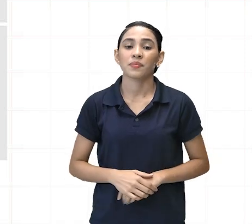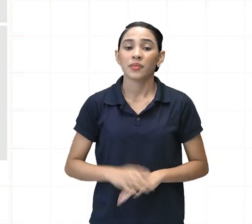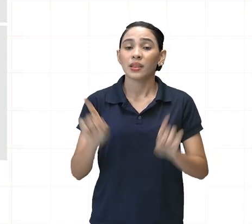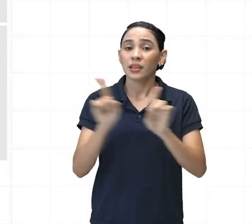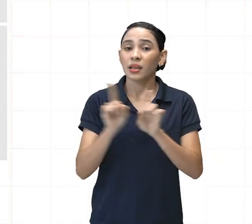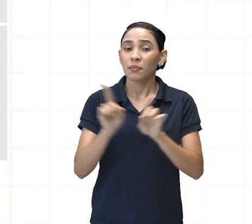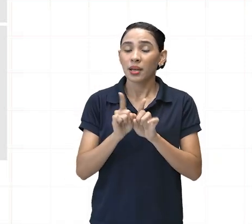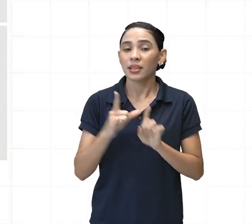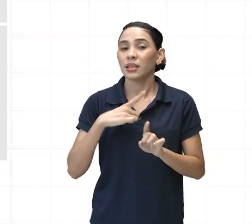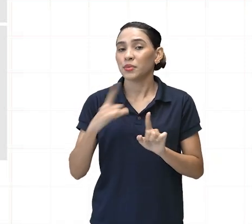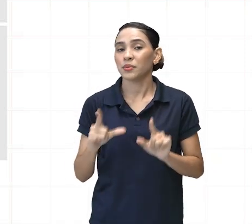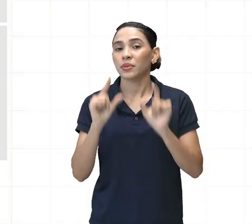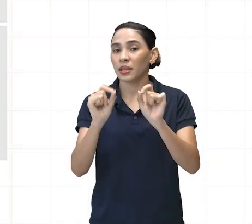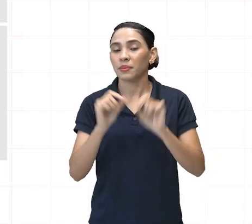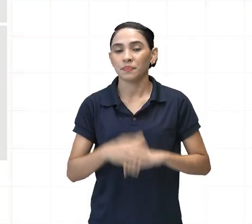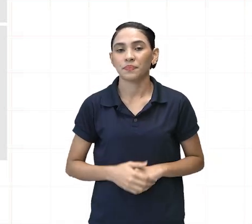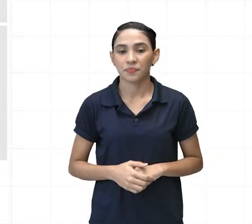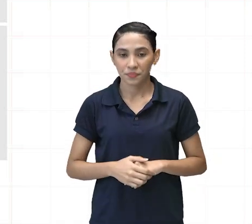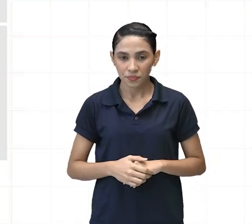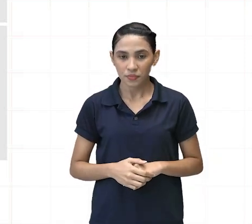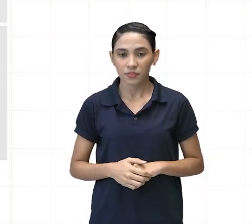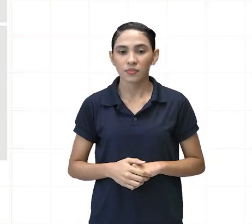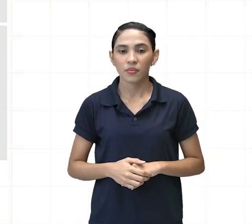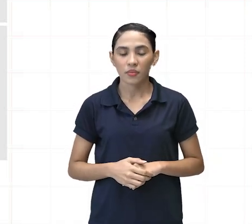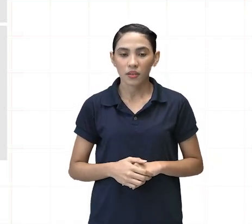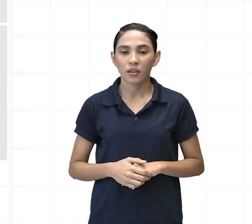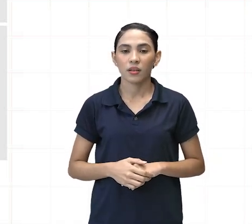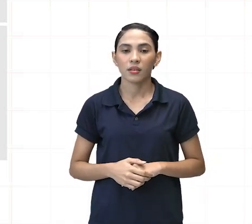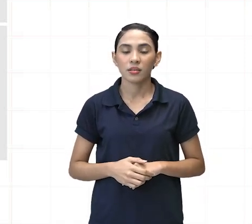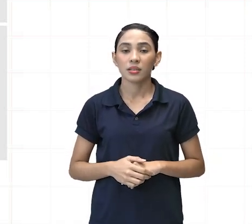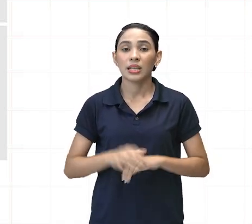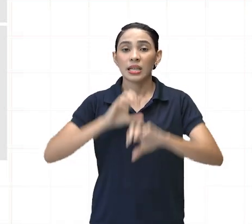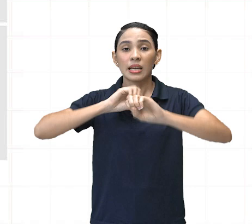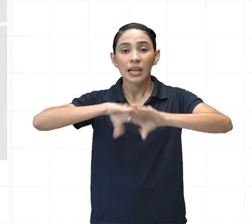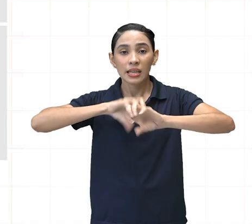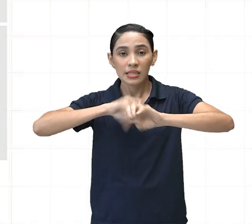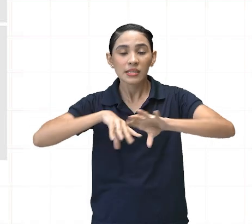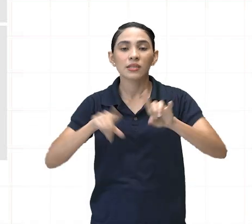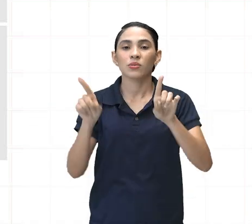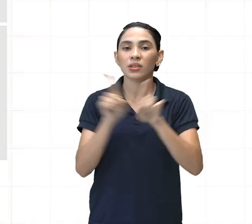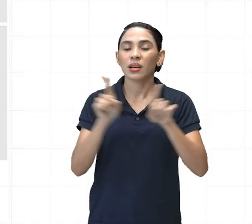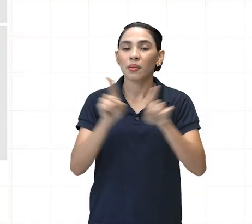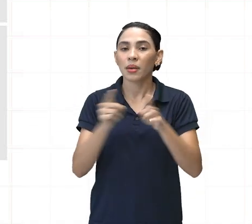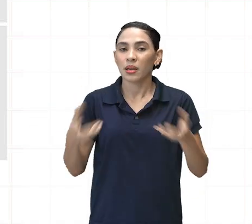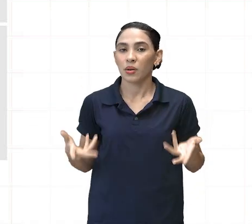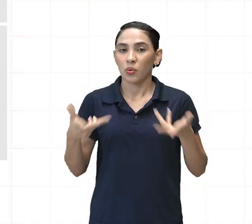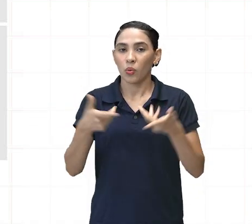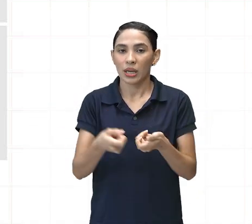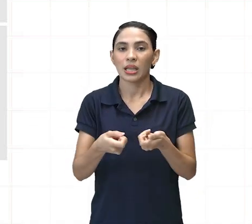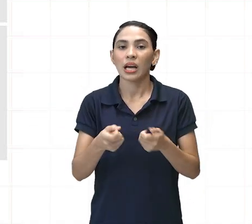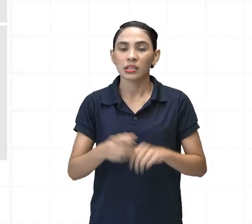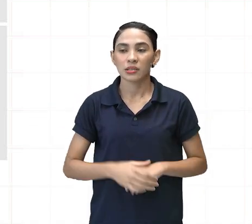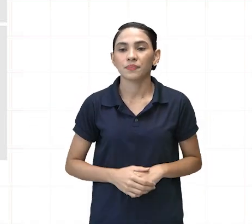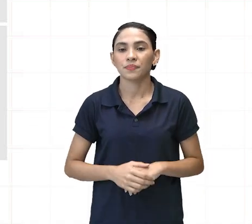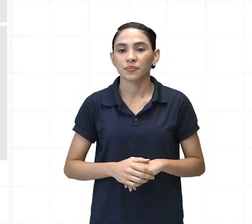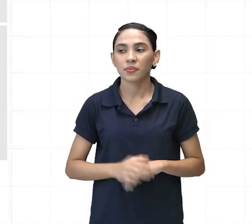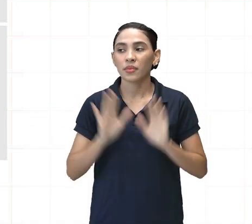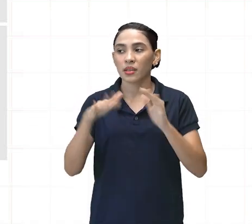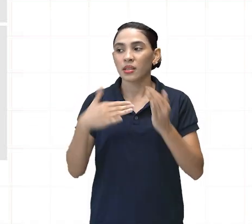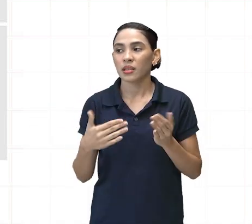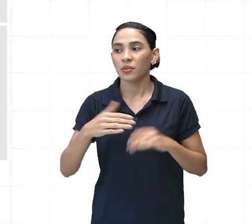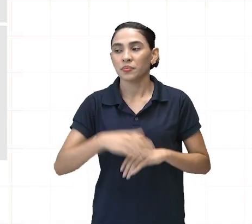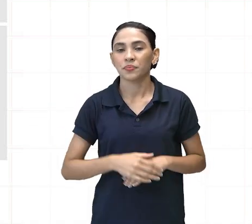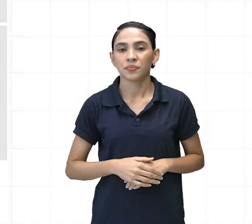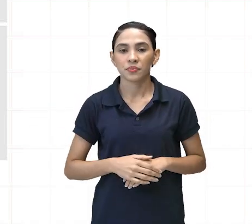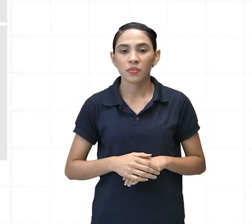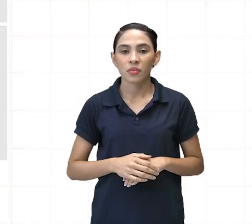da sustentabilidade, também teremos o quê? A educação e a qualificação, tá?